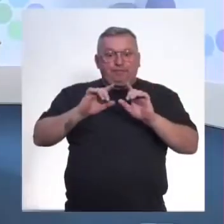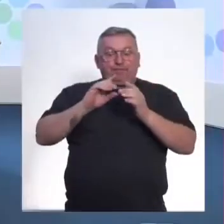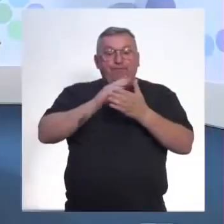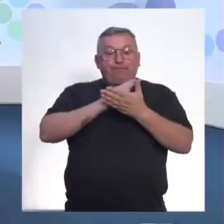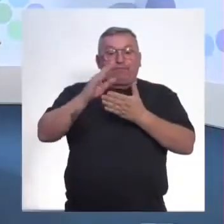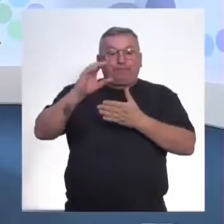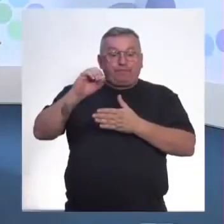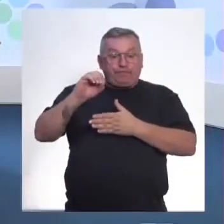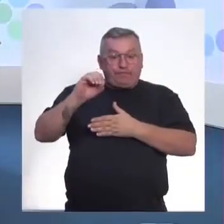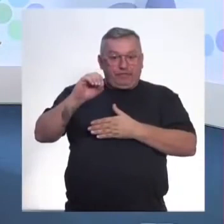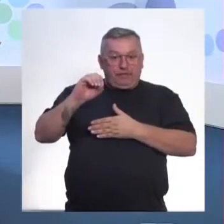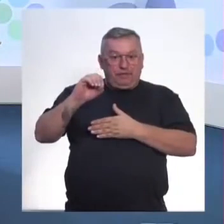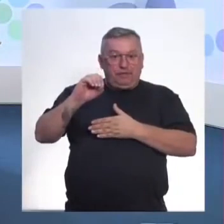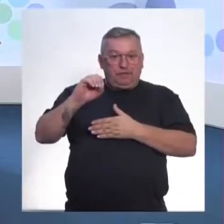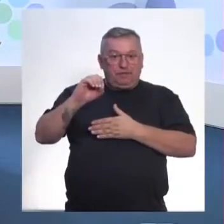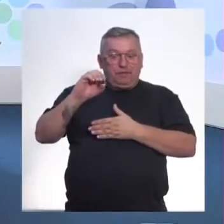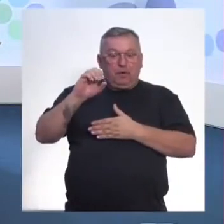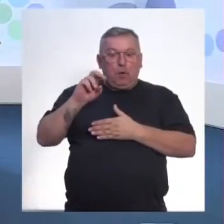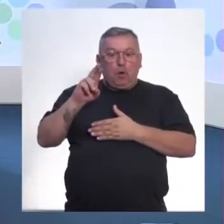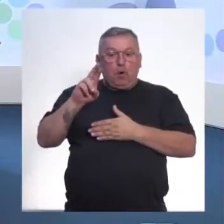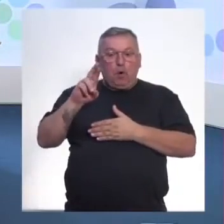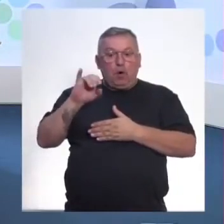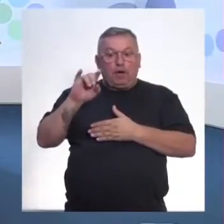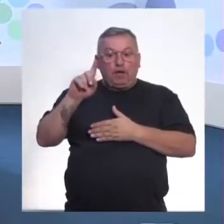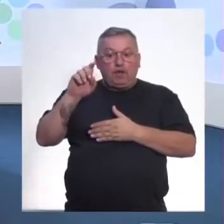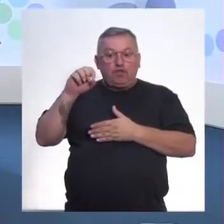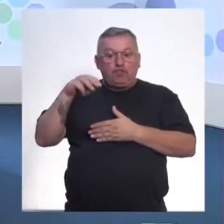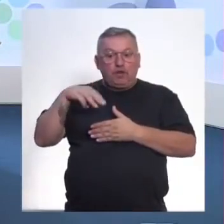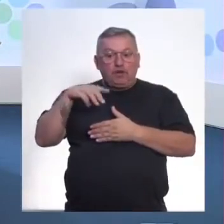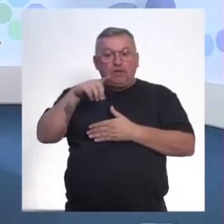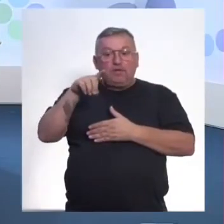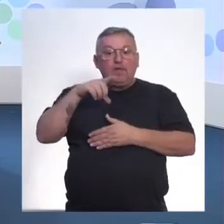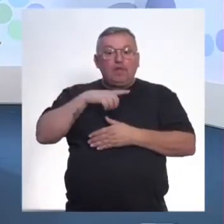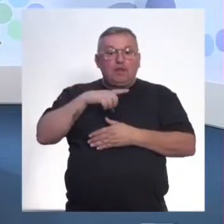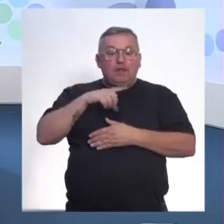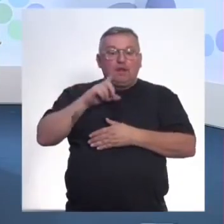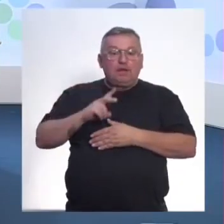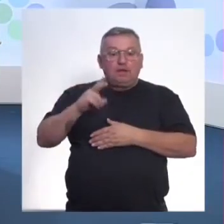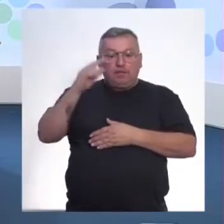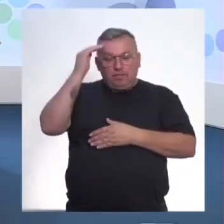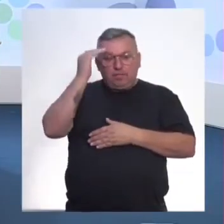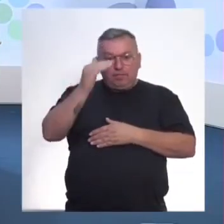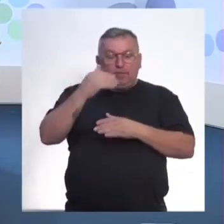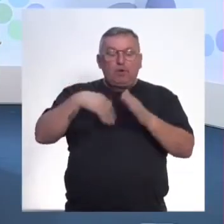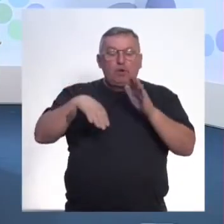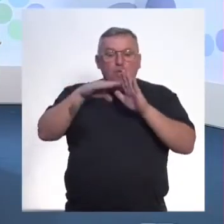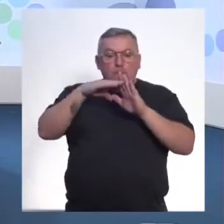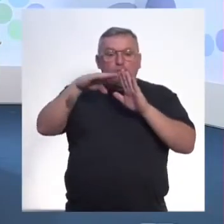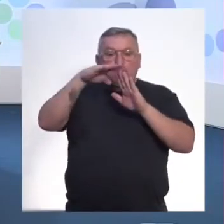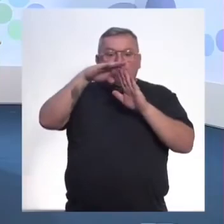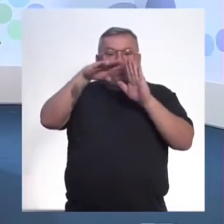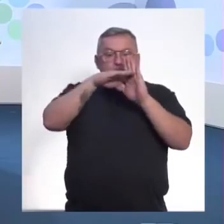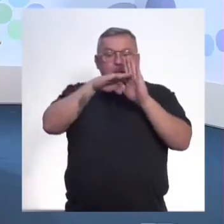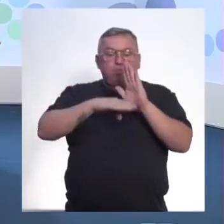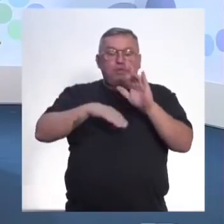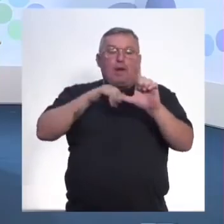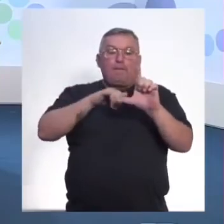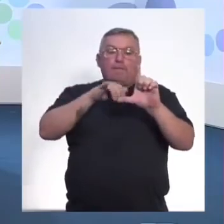zero, igual o professor Jonas falou, origem do sistema, e aí você tem lá, sempre obedecendo o padrão, a regularidade da